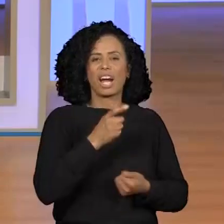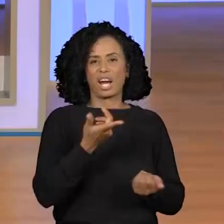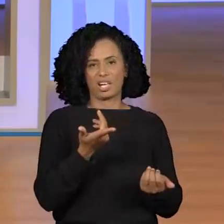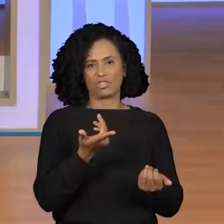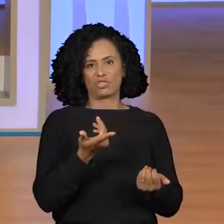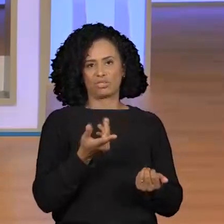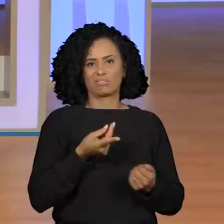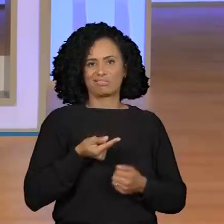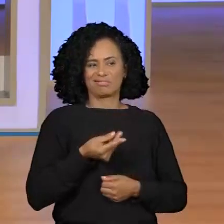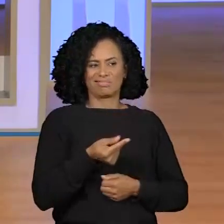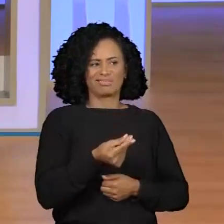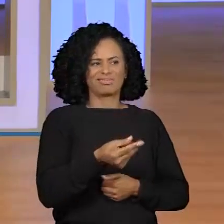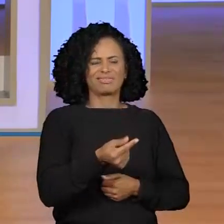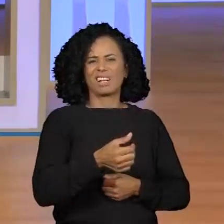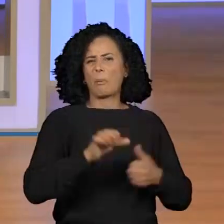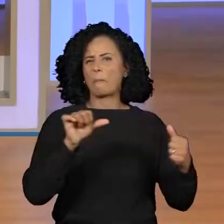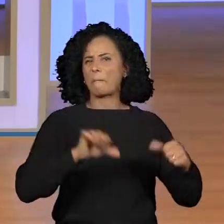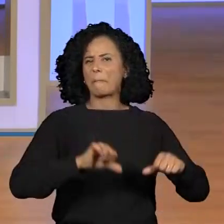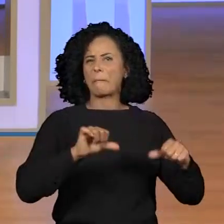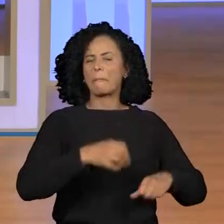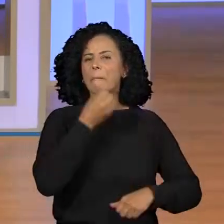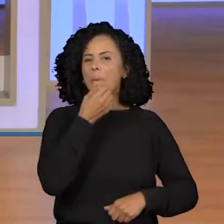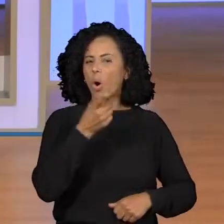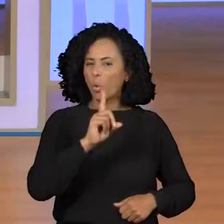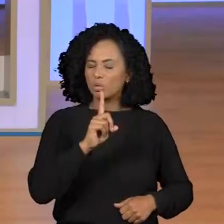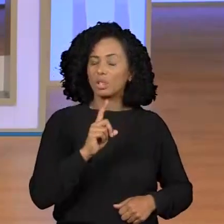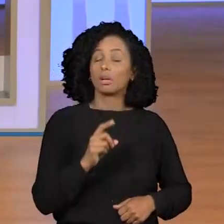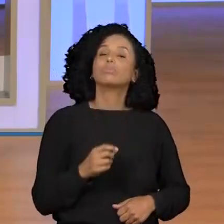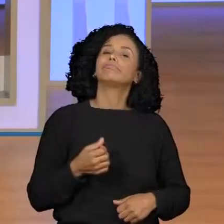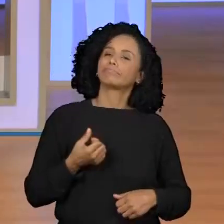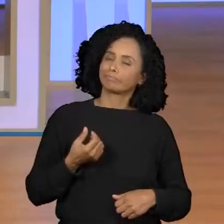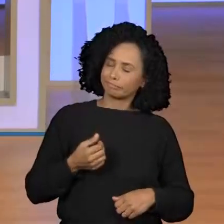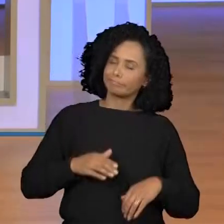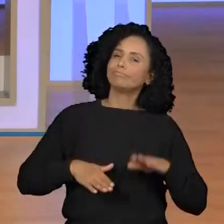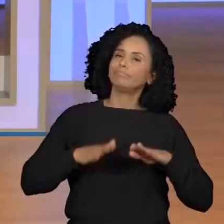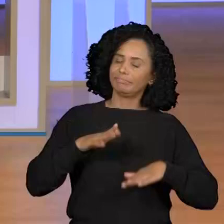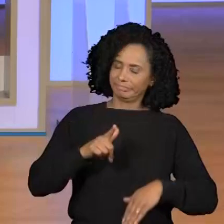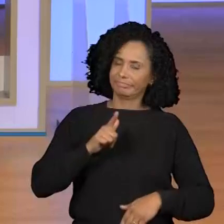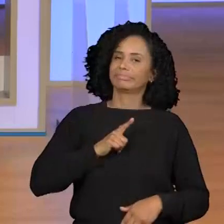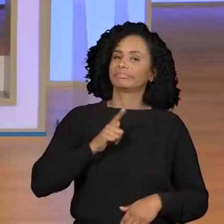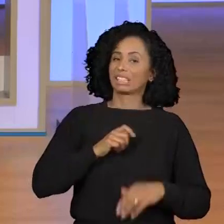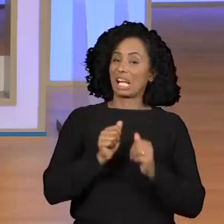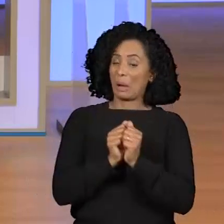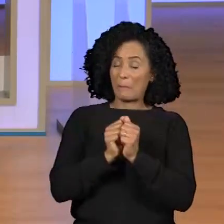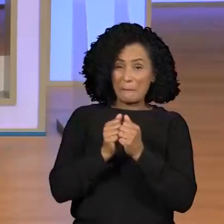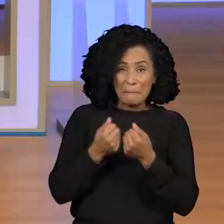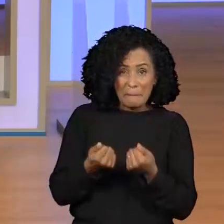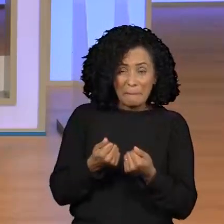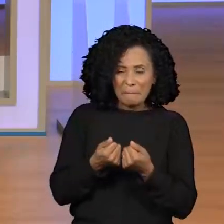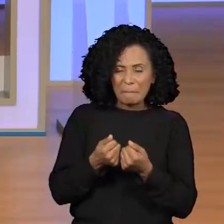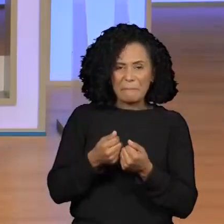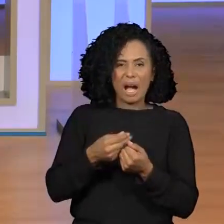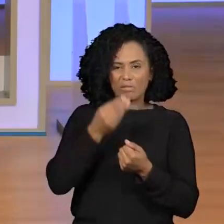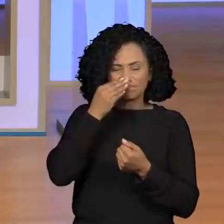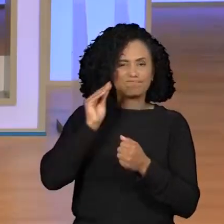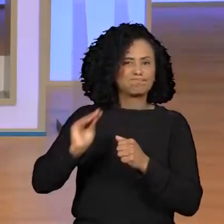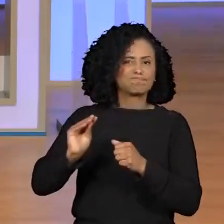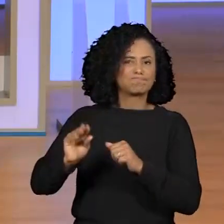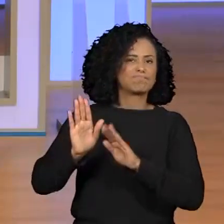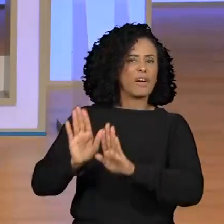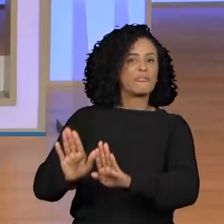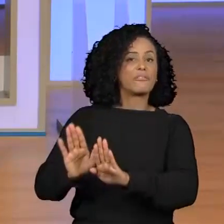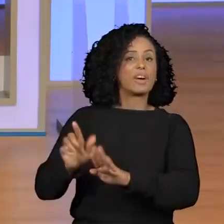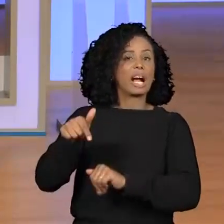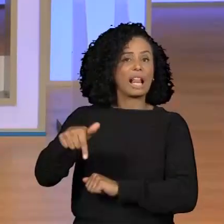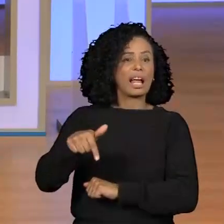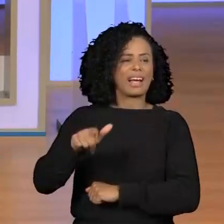a gente vê nos pães, né, embolorados, os pães que estragaram, então ali está crescendo um micro-organismo,